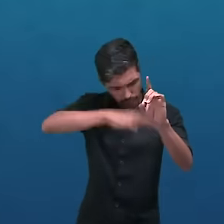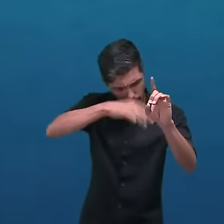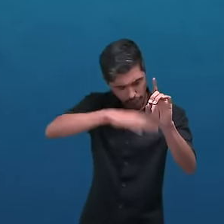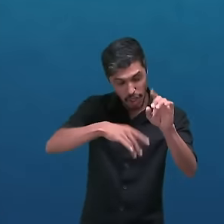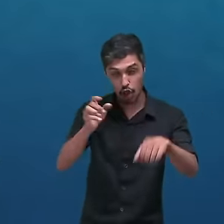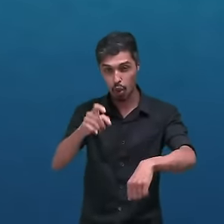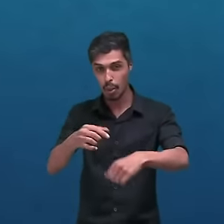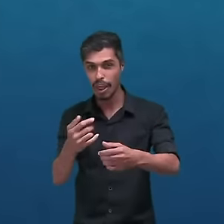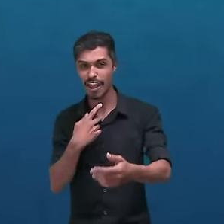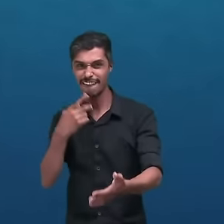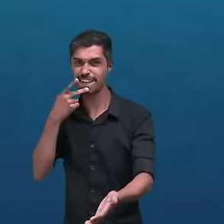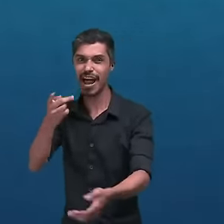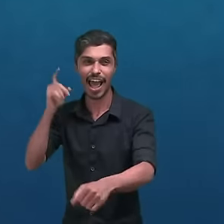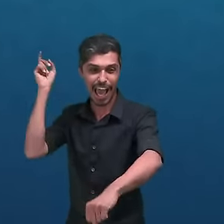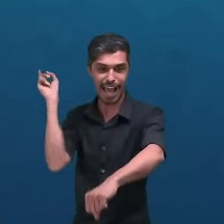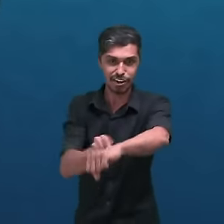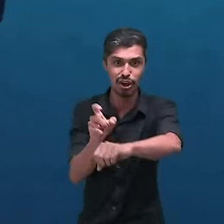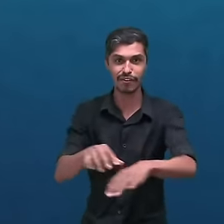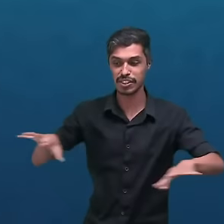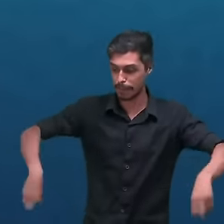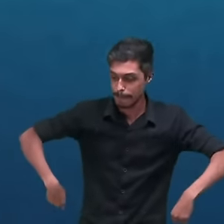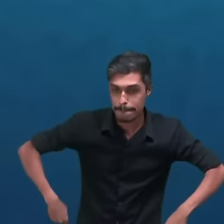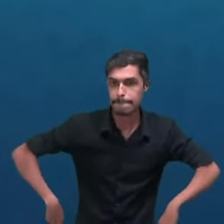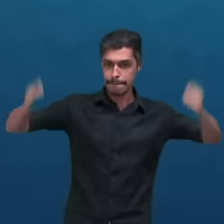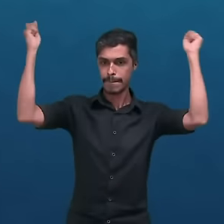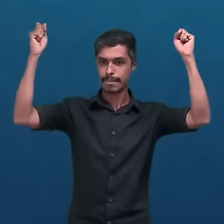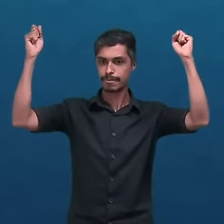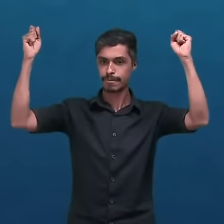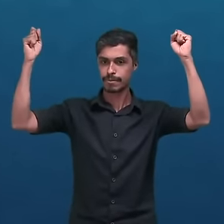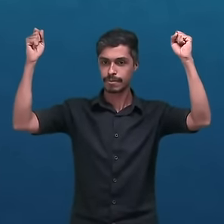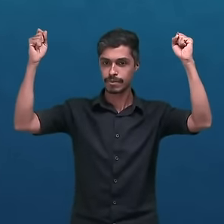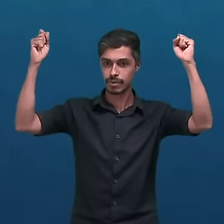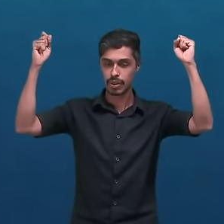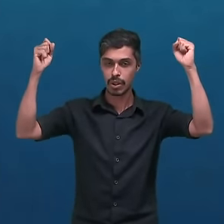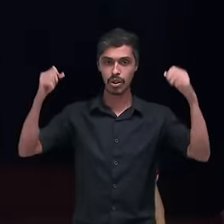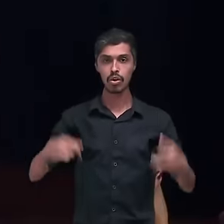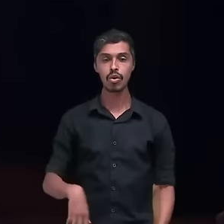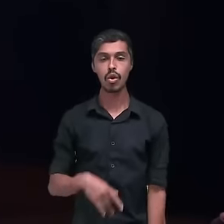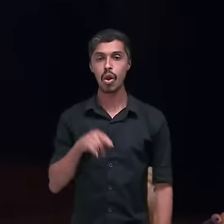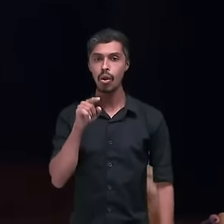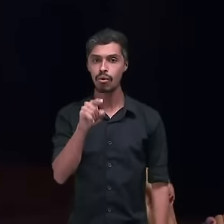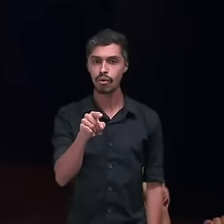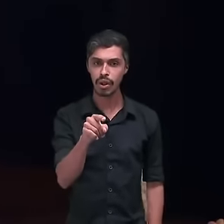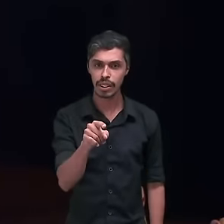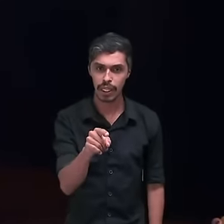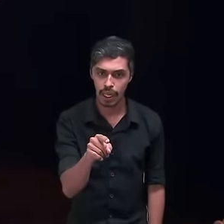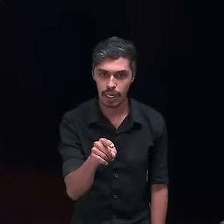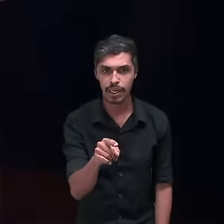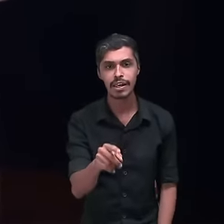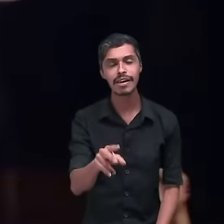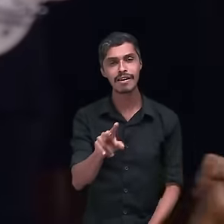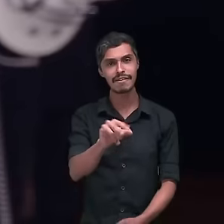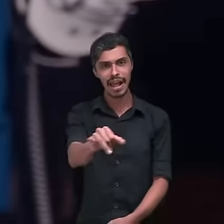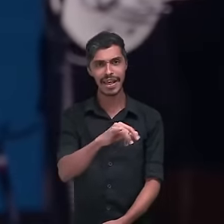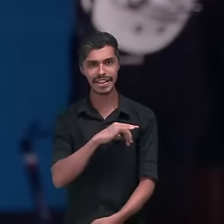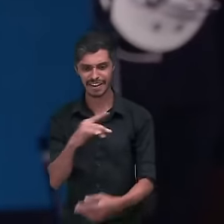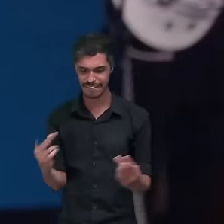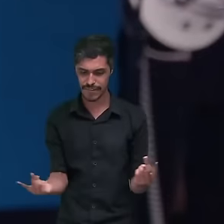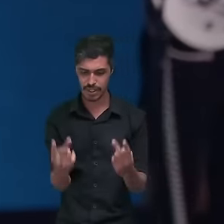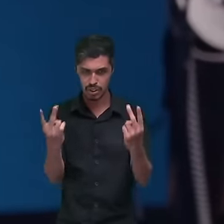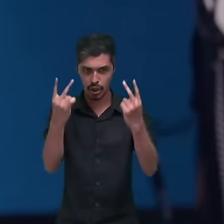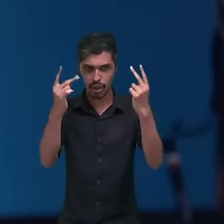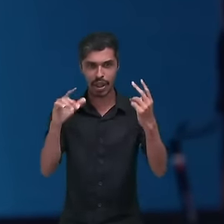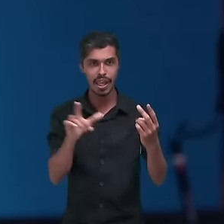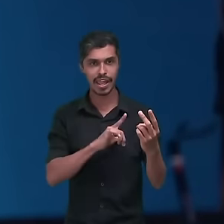vai levantar a mão dessa pessoa. Profeticamente, você lo vai tirar da derrota, lo vai colocar na vitória, lo vai tirar da crise, lo